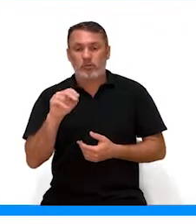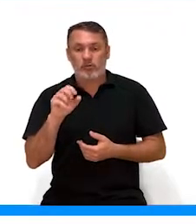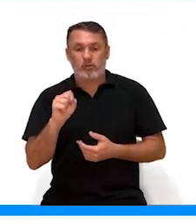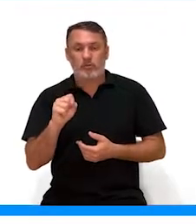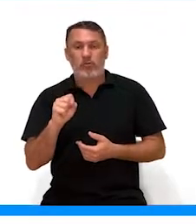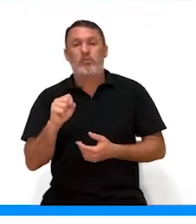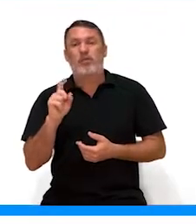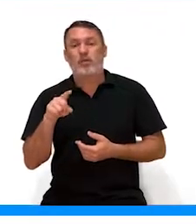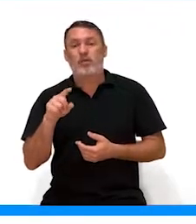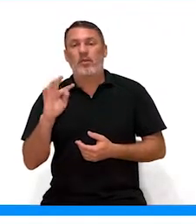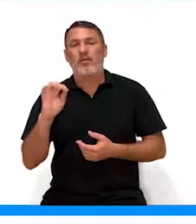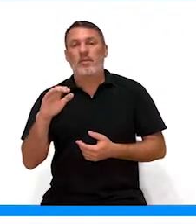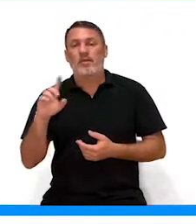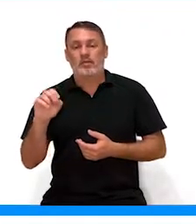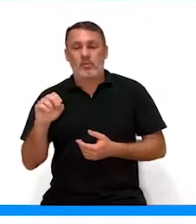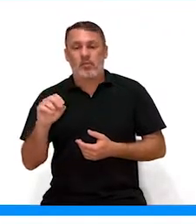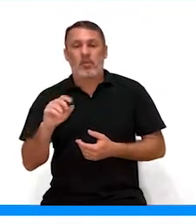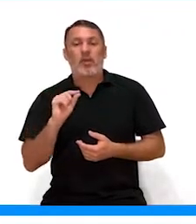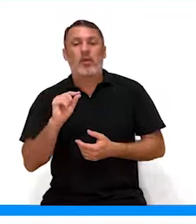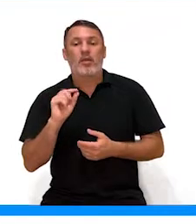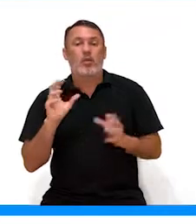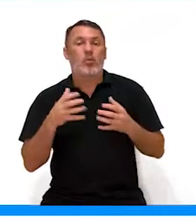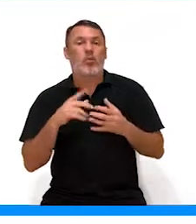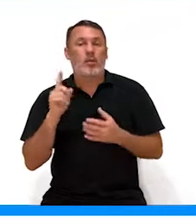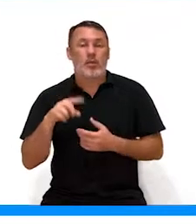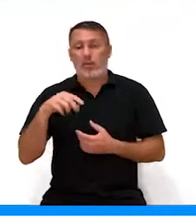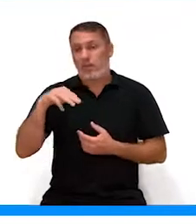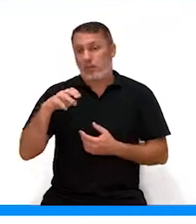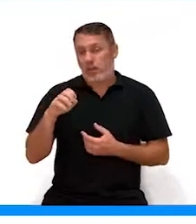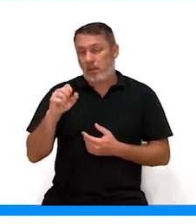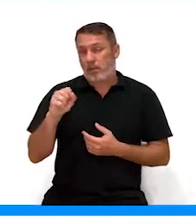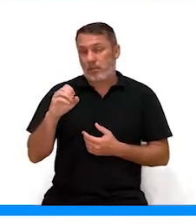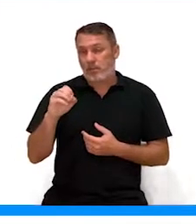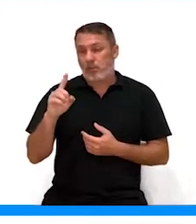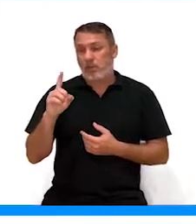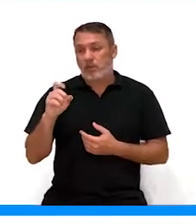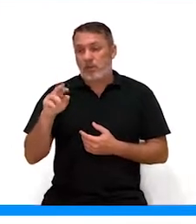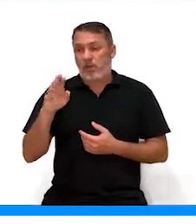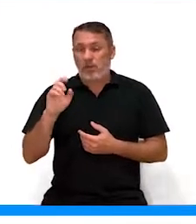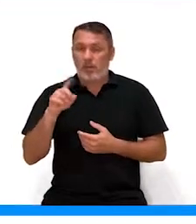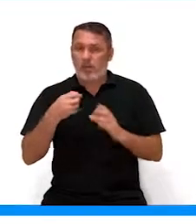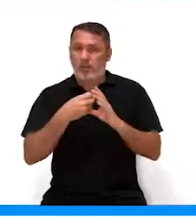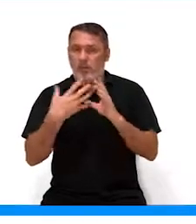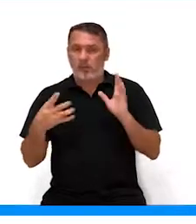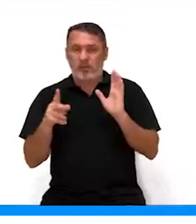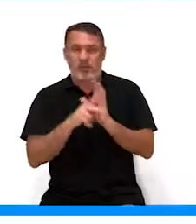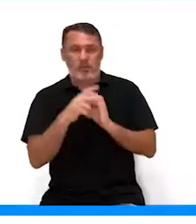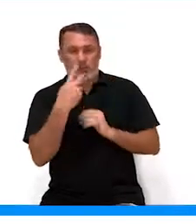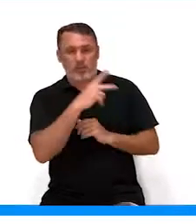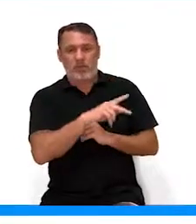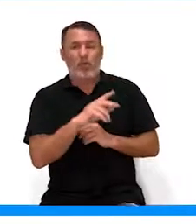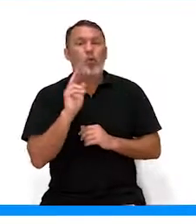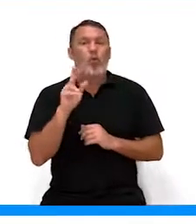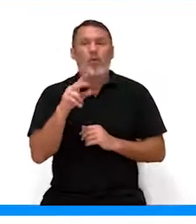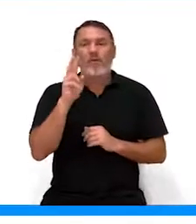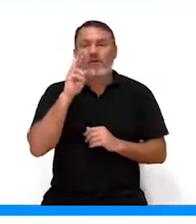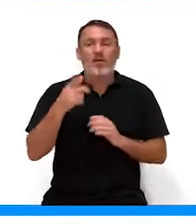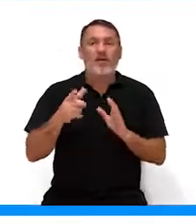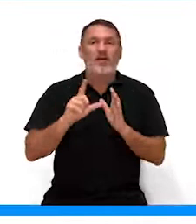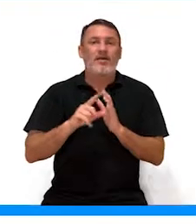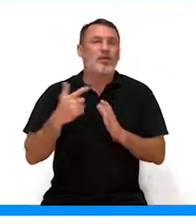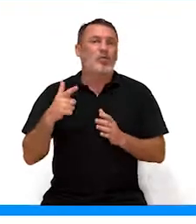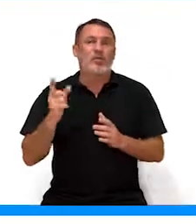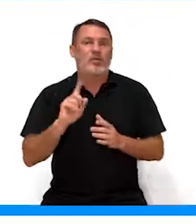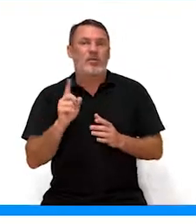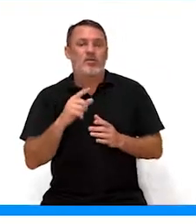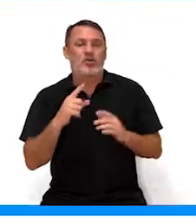E os tecidos conjuntivos? Ele é originado pela mesoderme, então é caracterizado aí, né, por esse